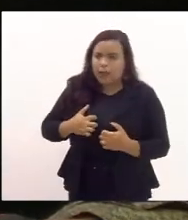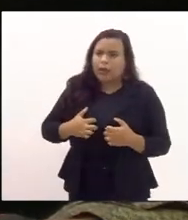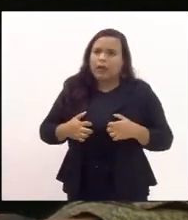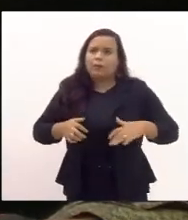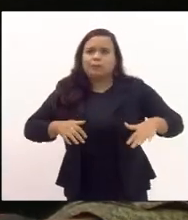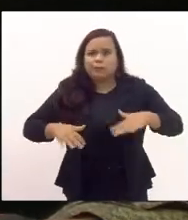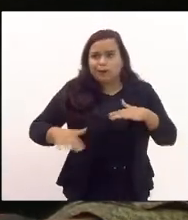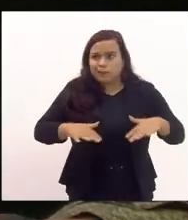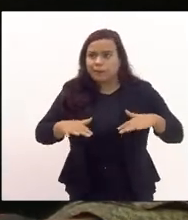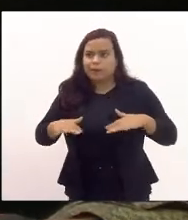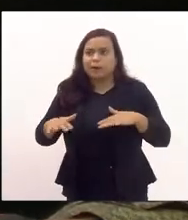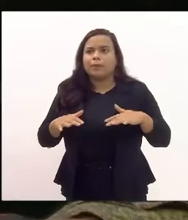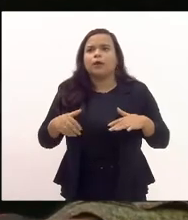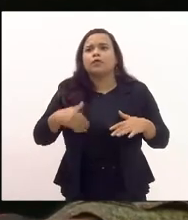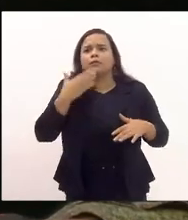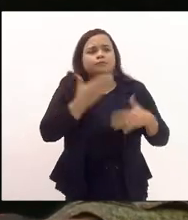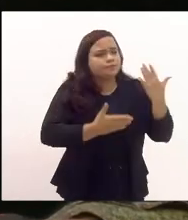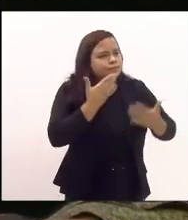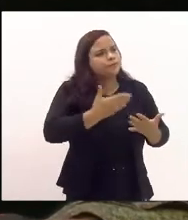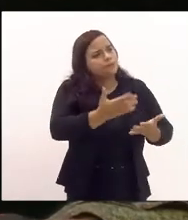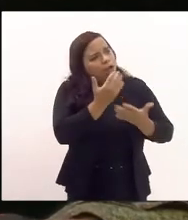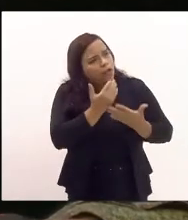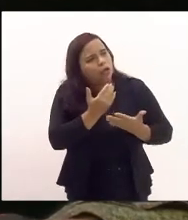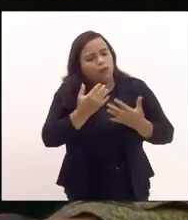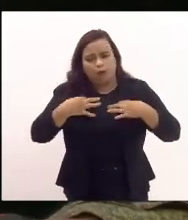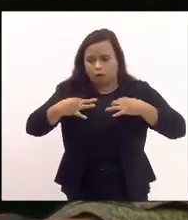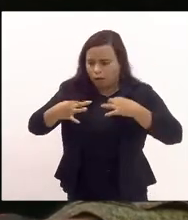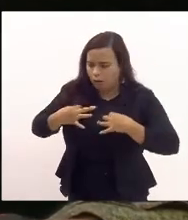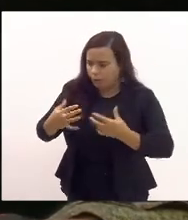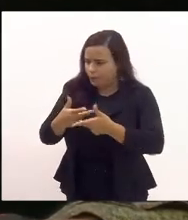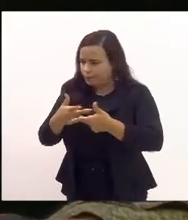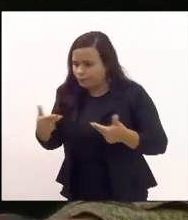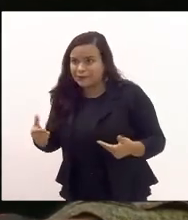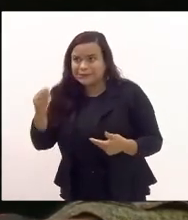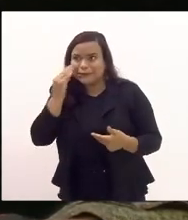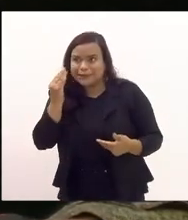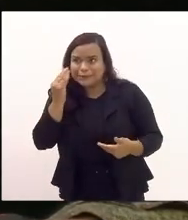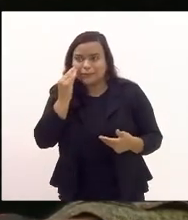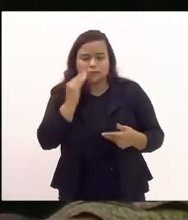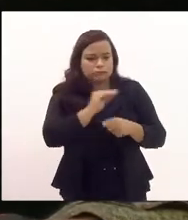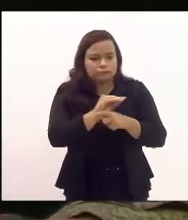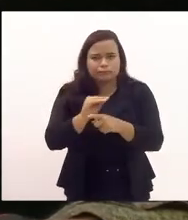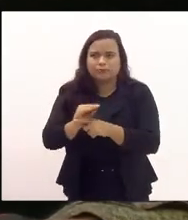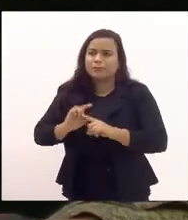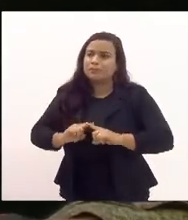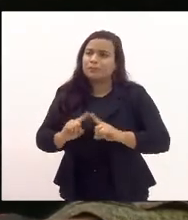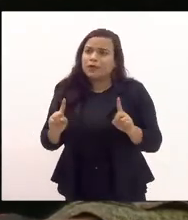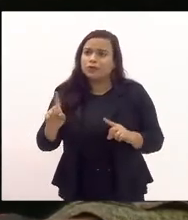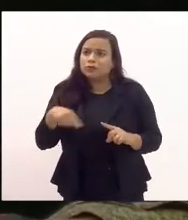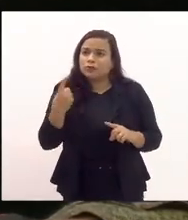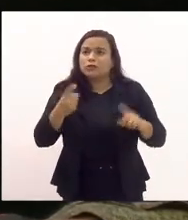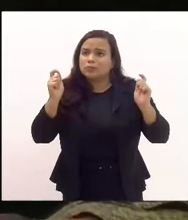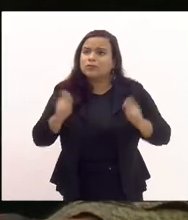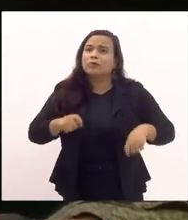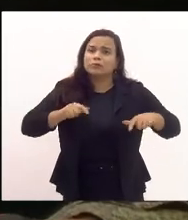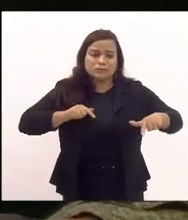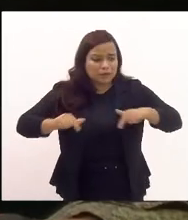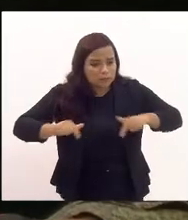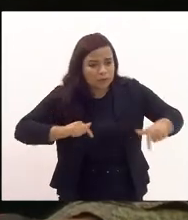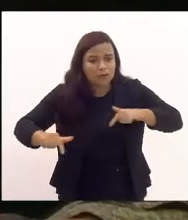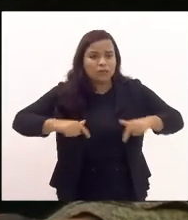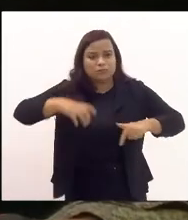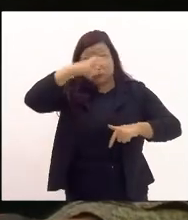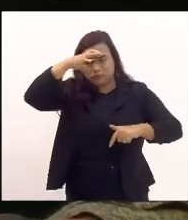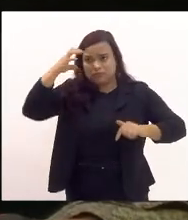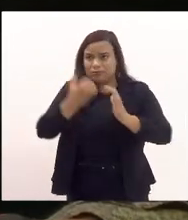mobilização para acessar alimento roupa né tentar abrigamento se a gente pode trabalhar e a gente deve